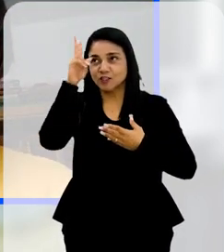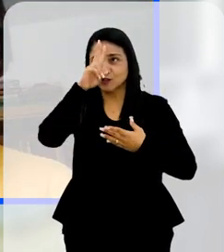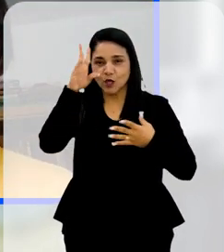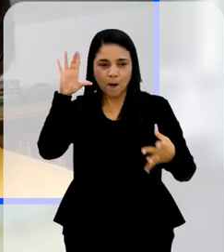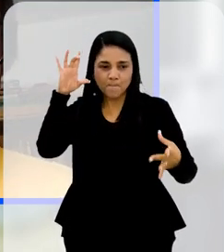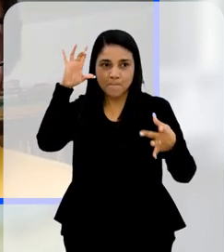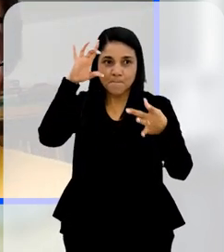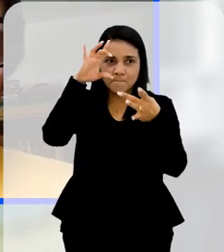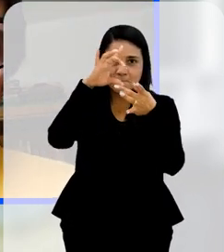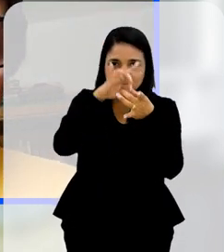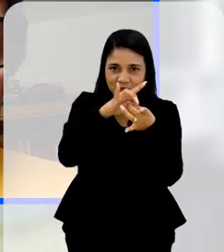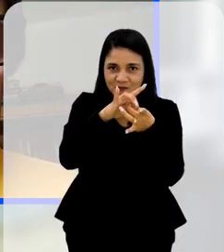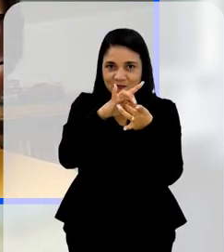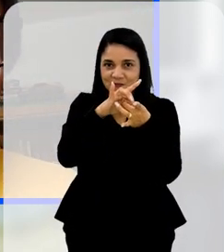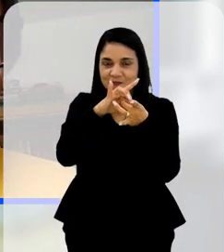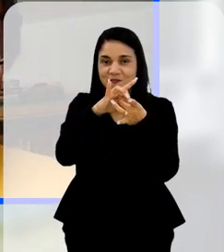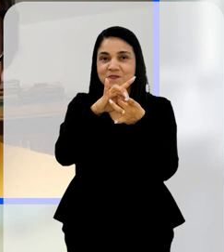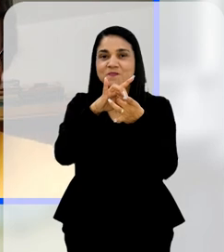sendo